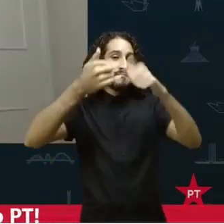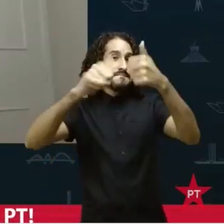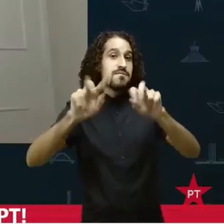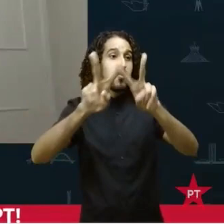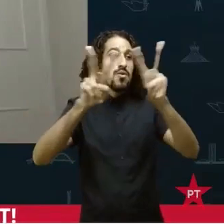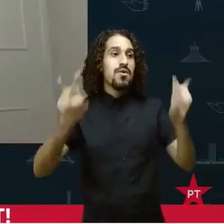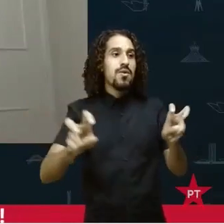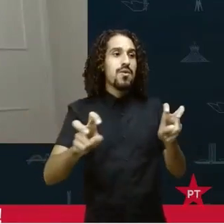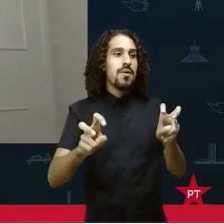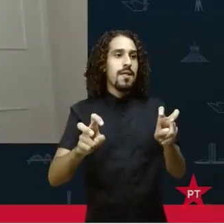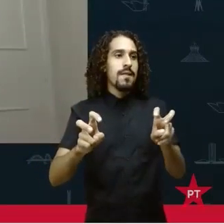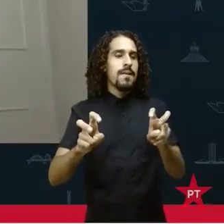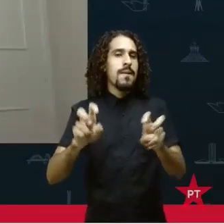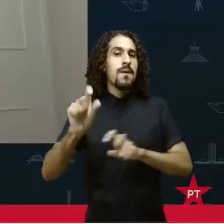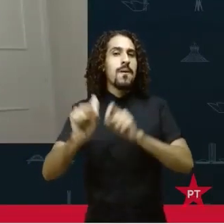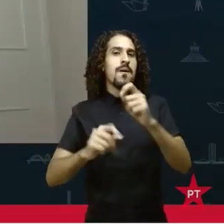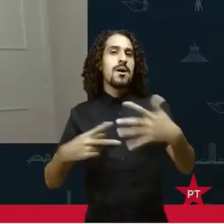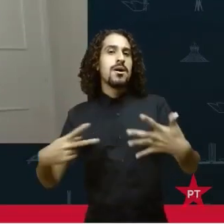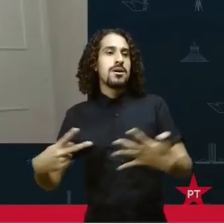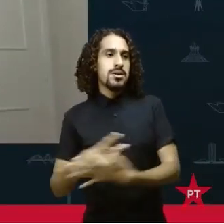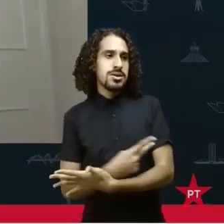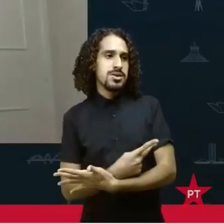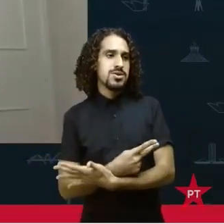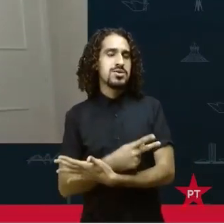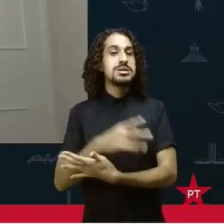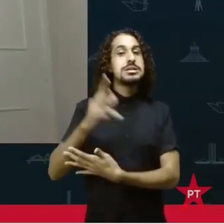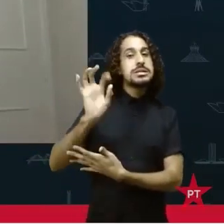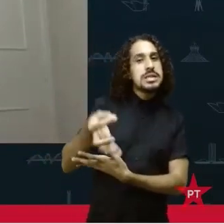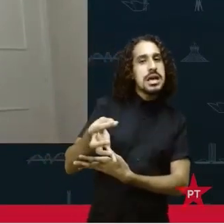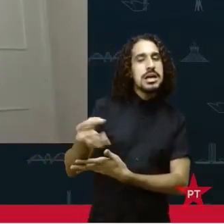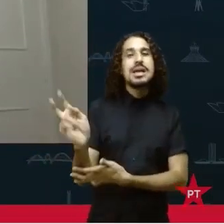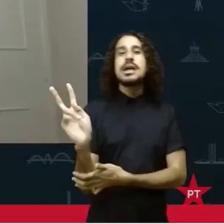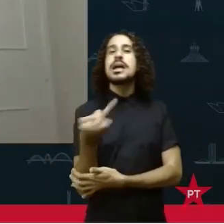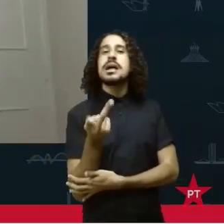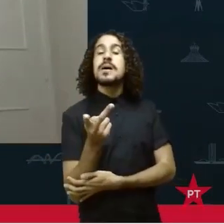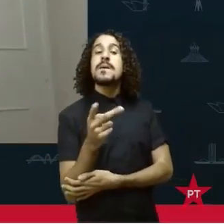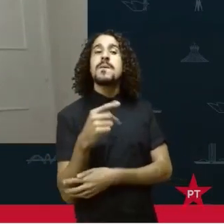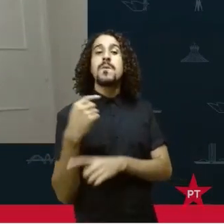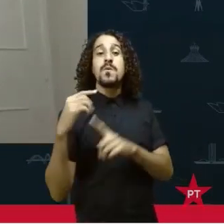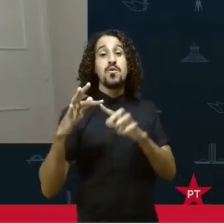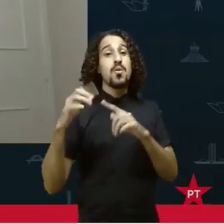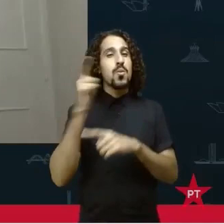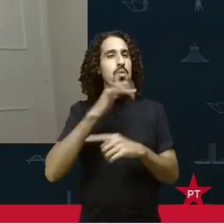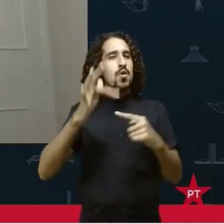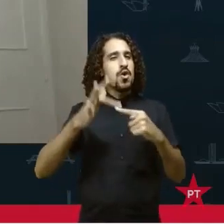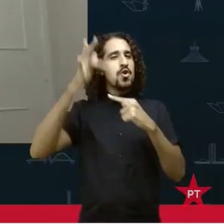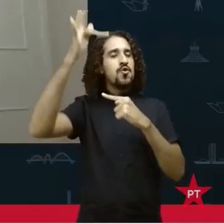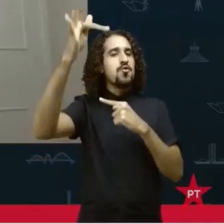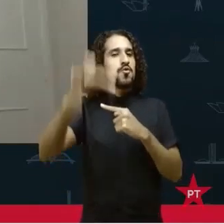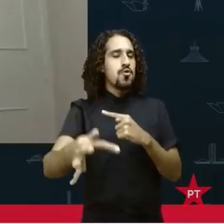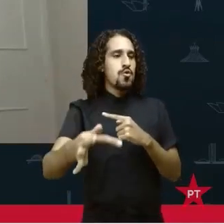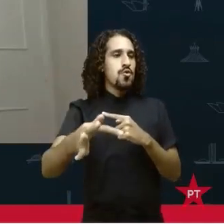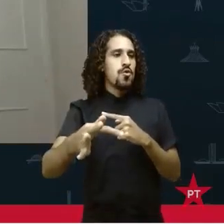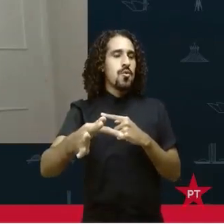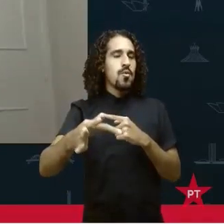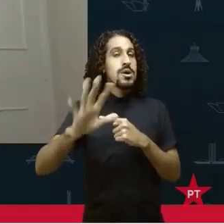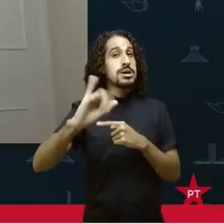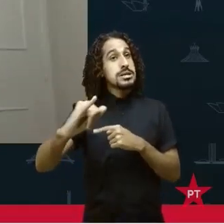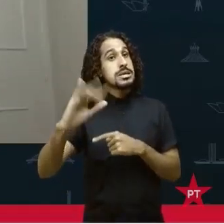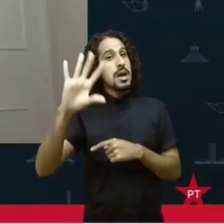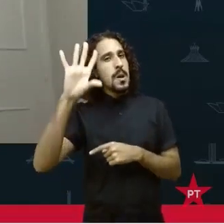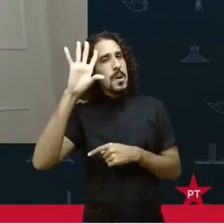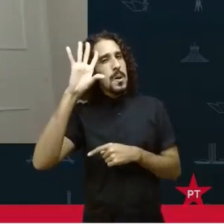sobre o que aconteceu de acertos e de erros, até para que no futuro, numa